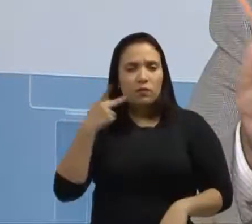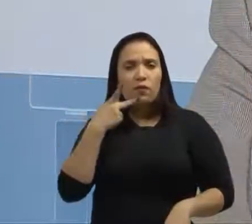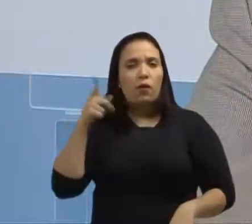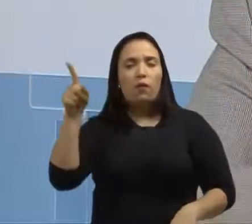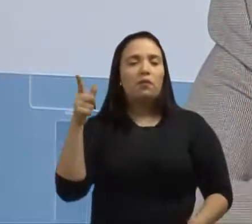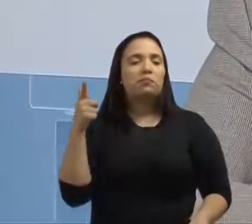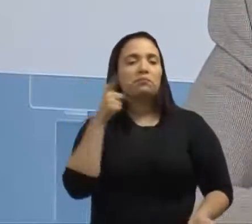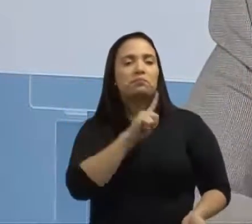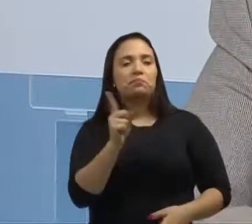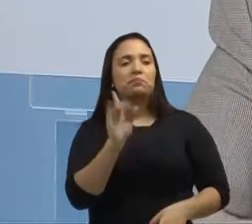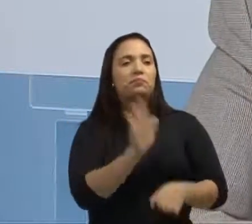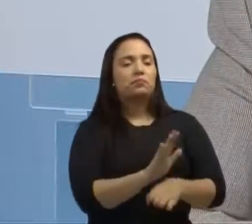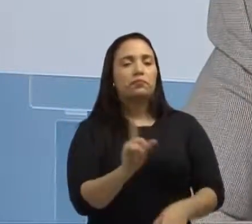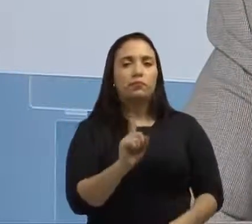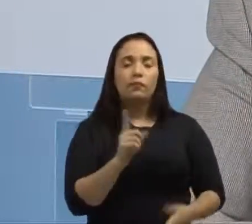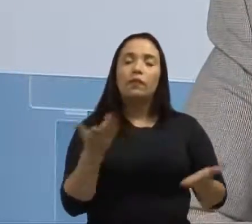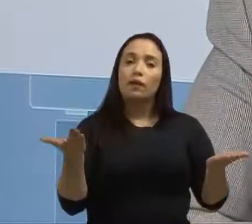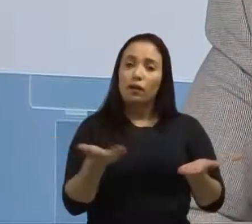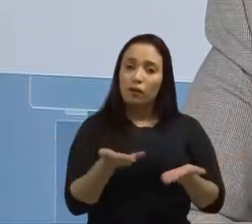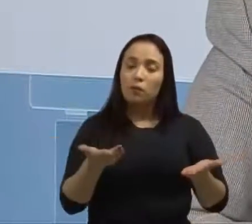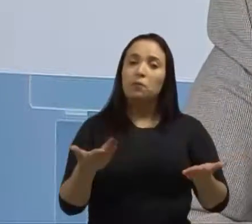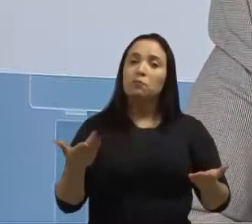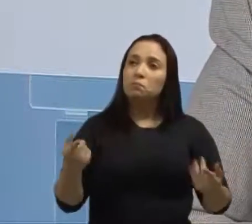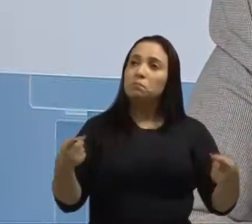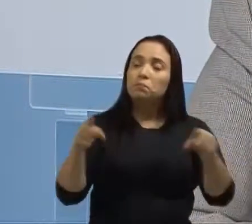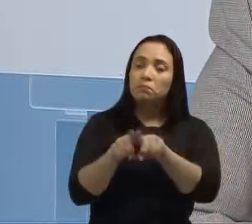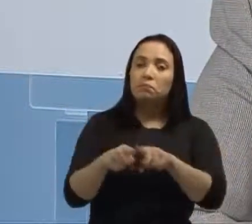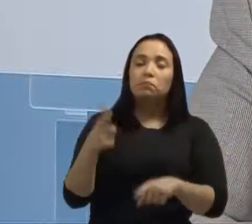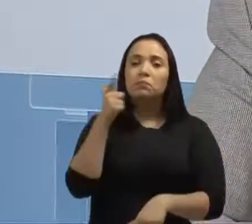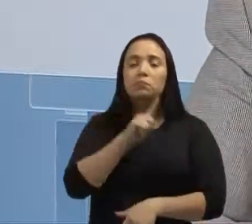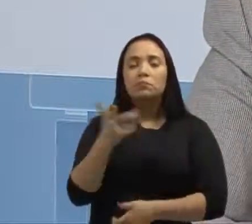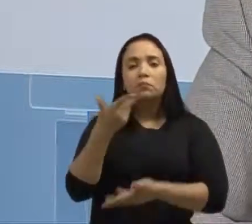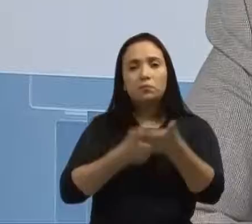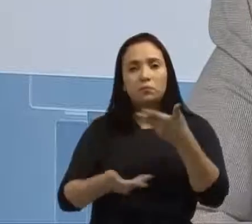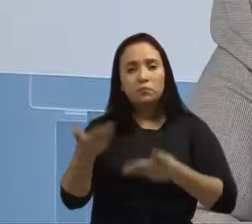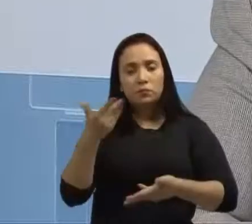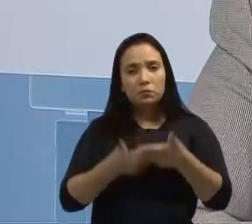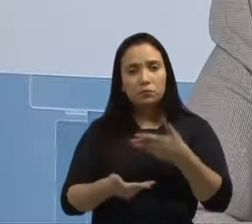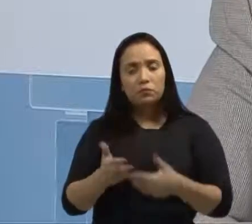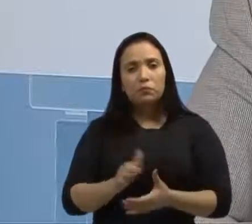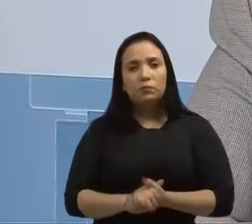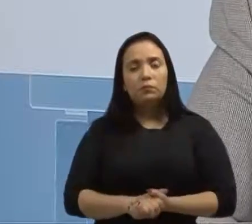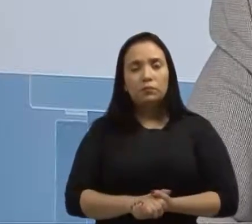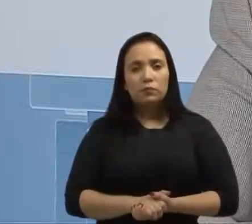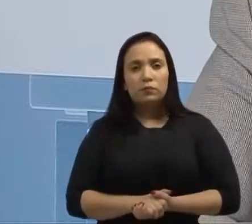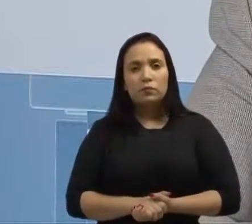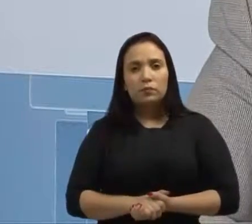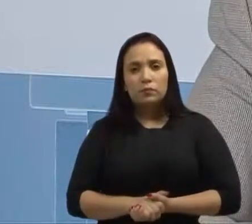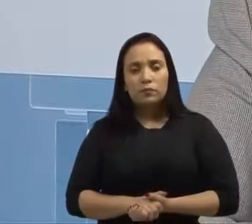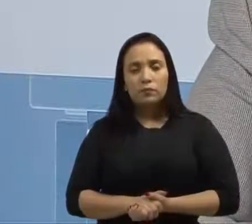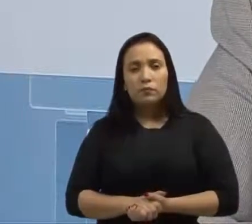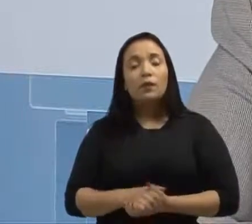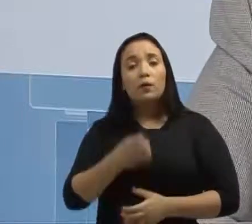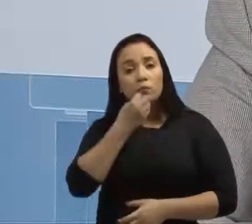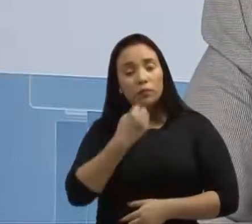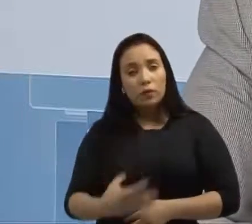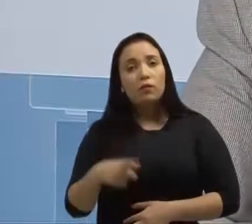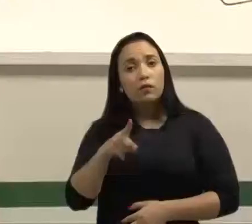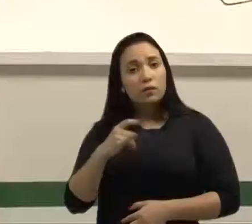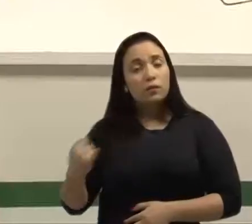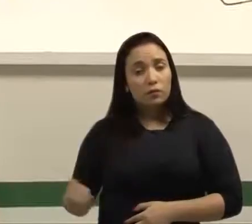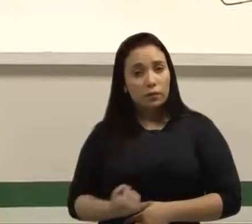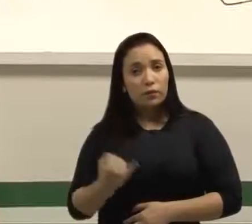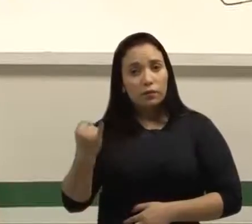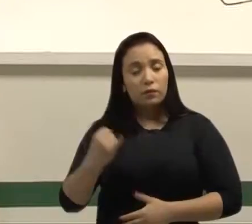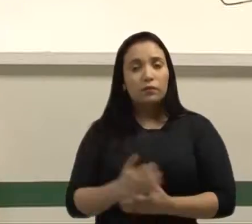Então, já se passou uma fase que era muito difícil. Na aliança, já foi ultrapassada. Eu achei isso importante, mas isso é bom.